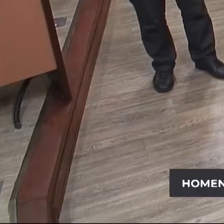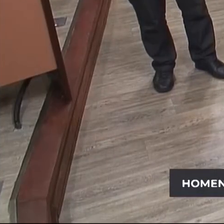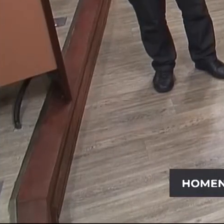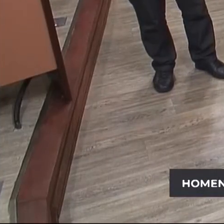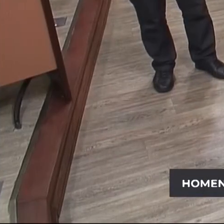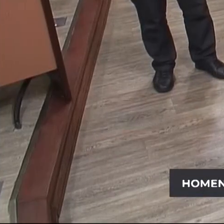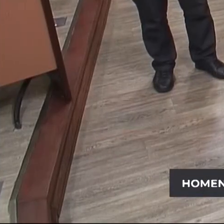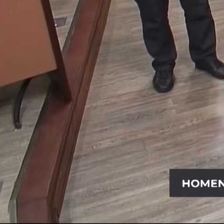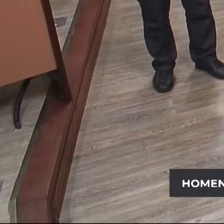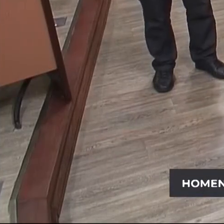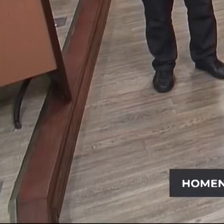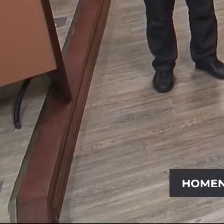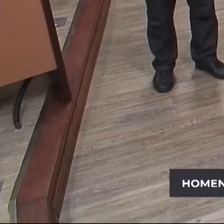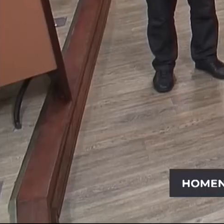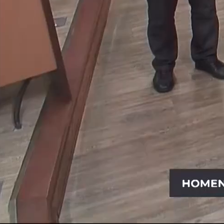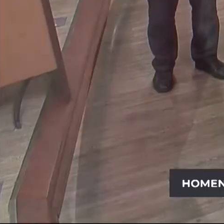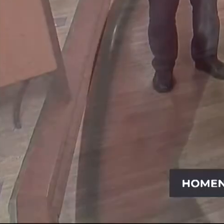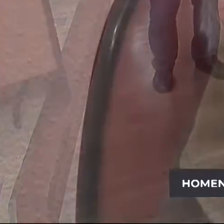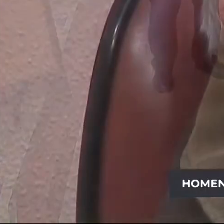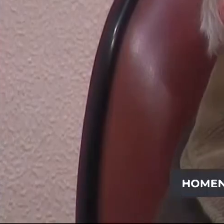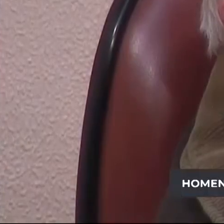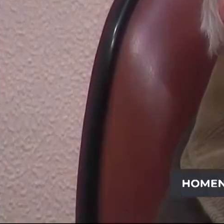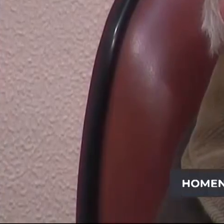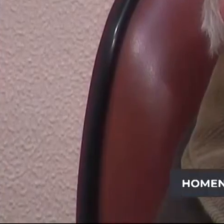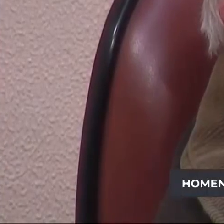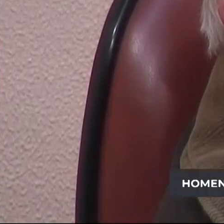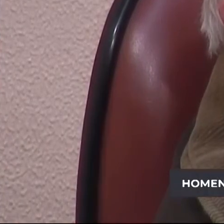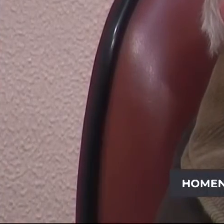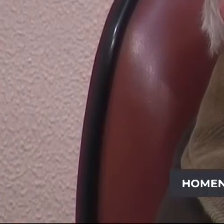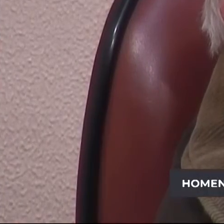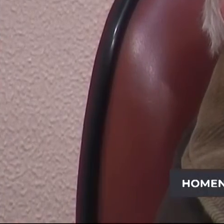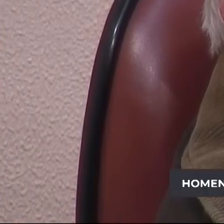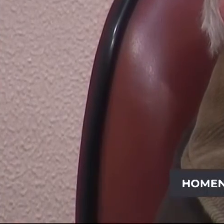Sempre, sempre